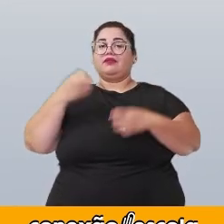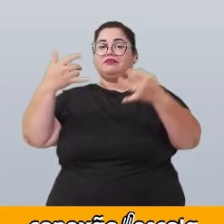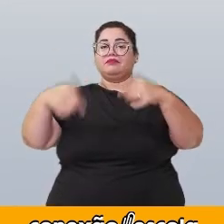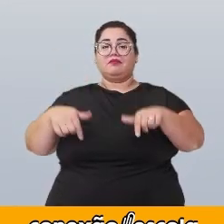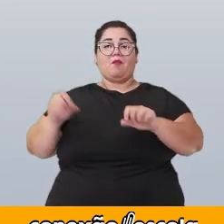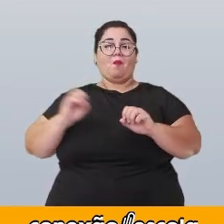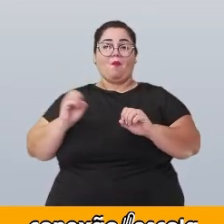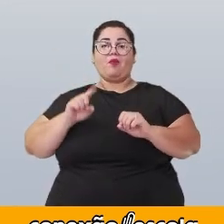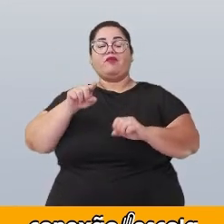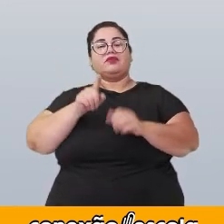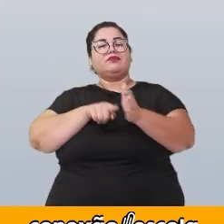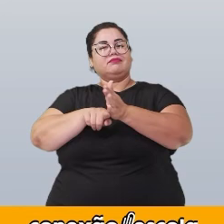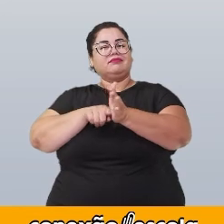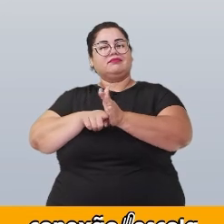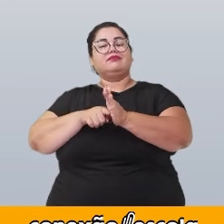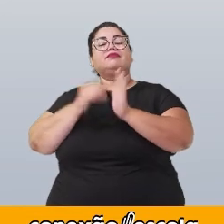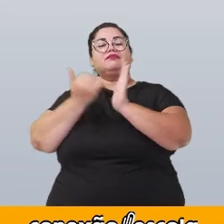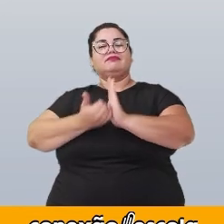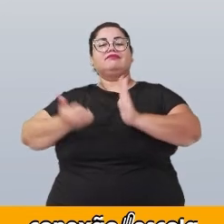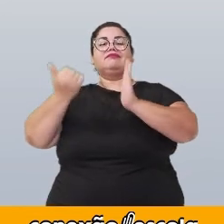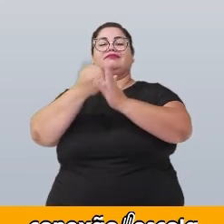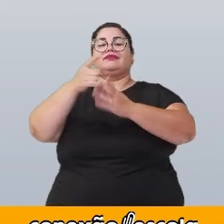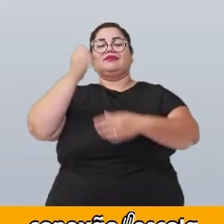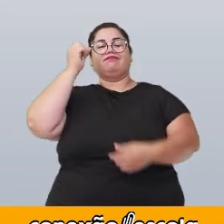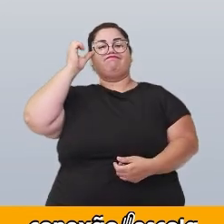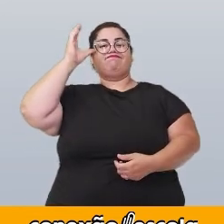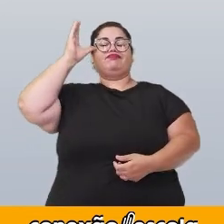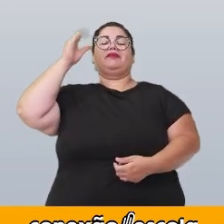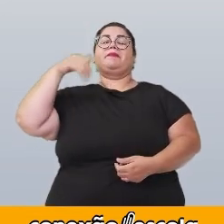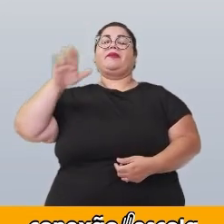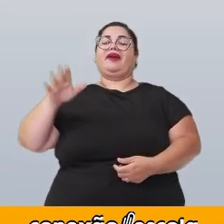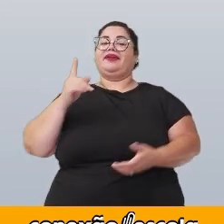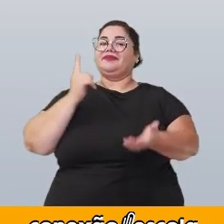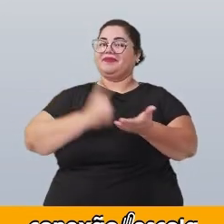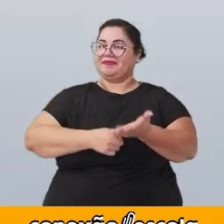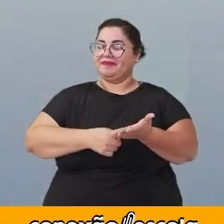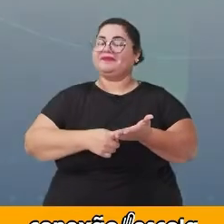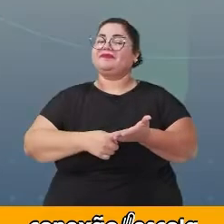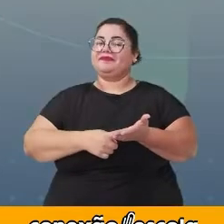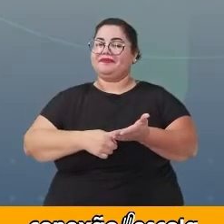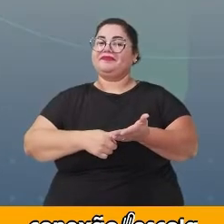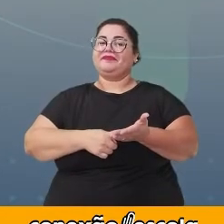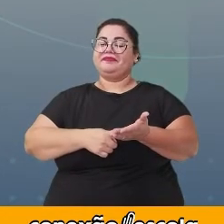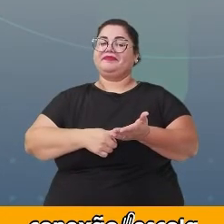na nossa videoaula para ampliar o seu conhecimento. Combinado?